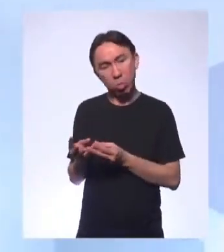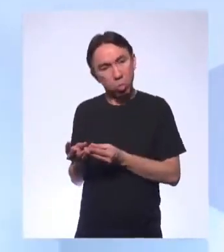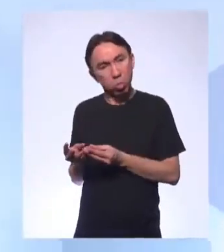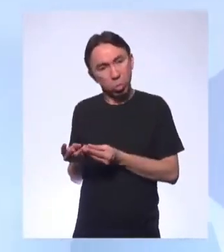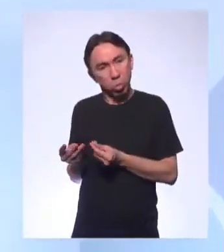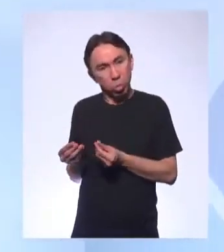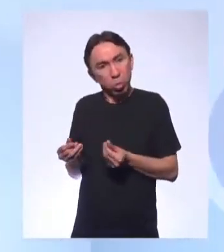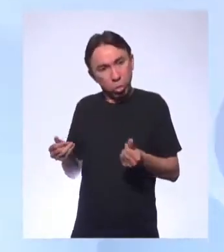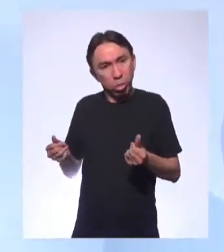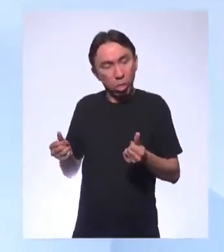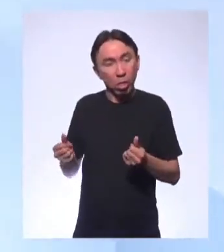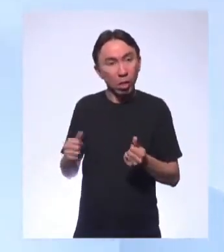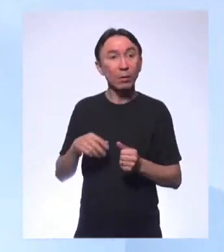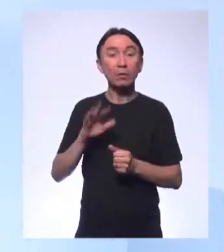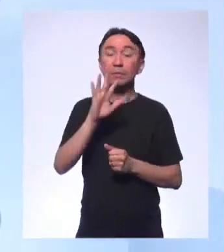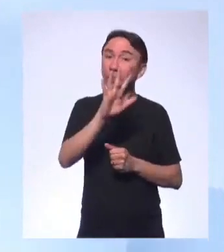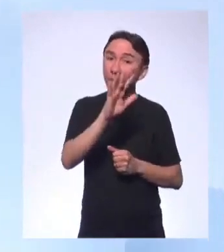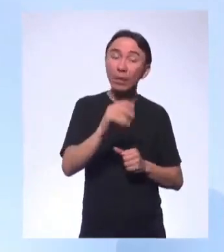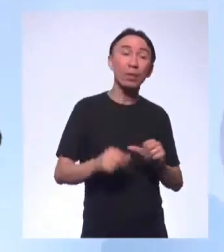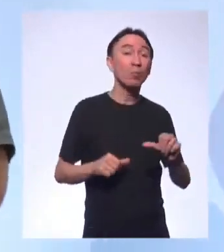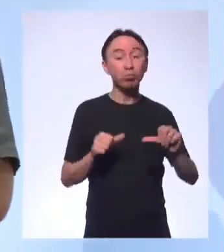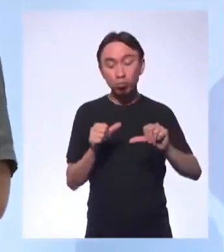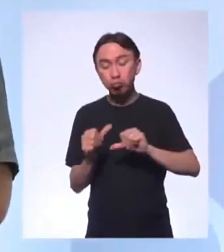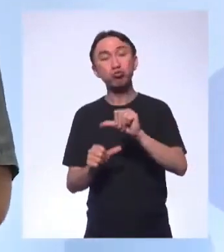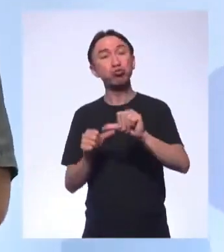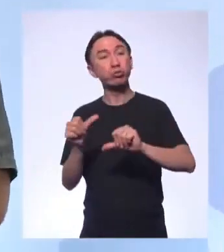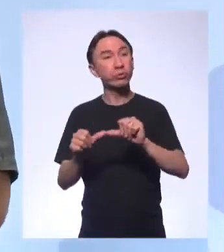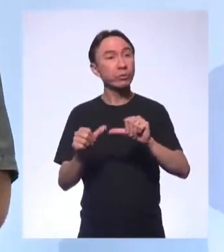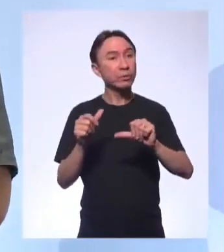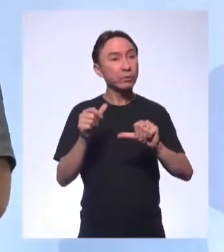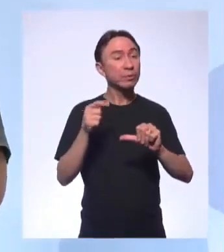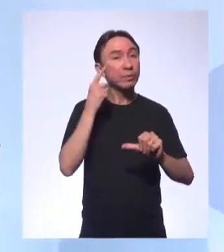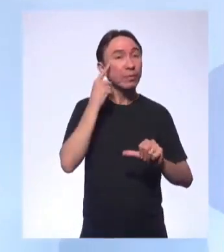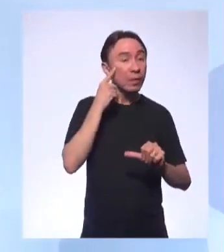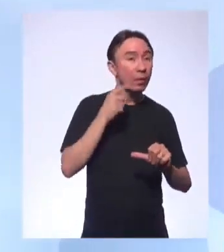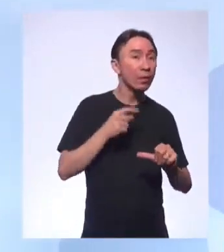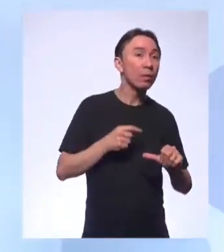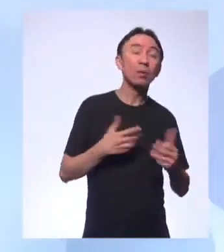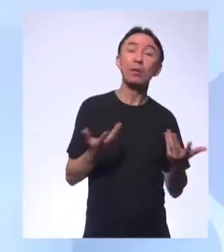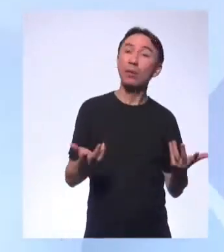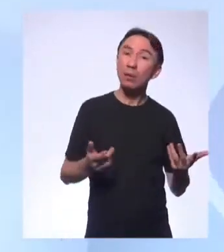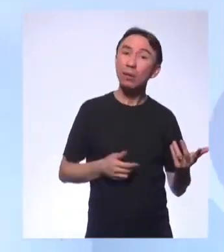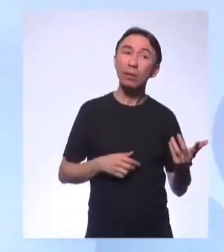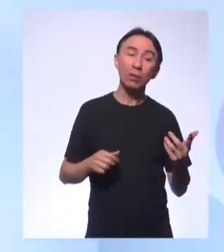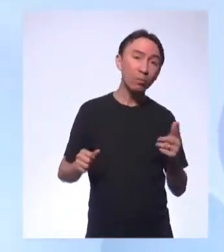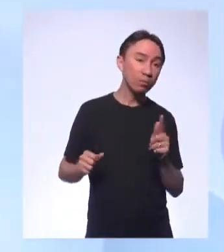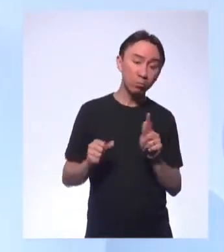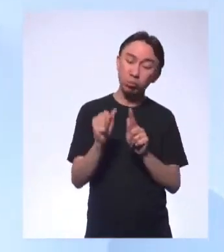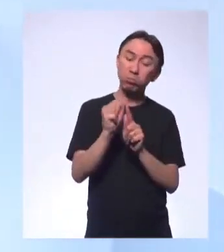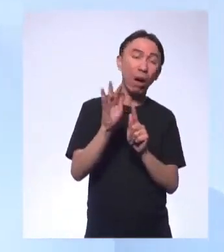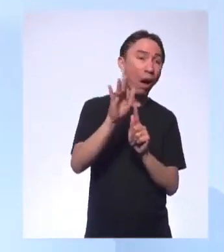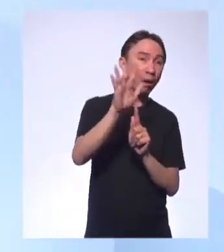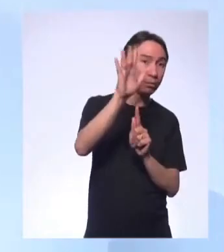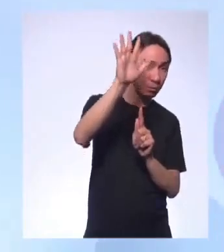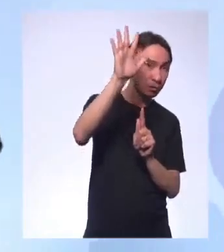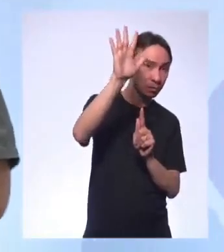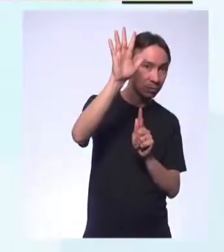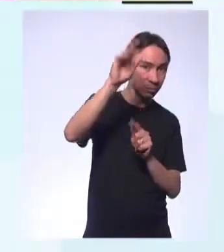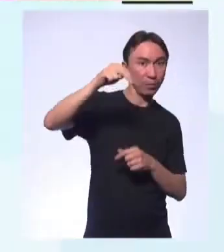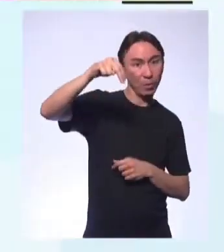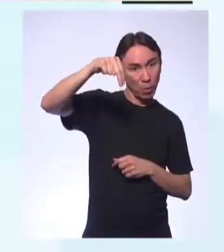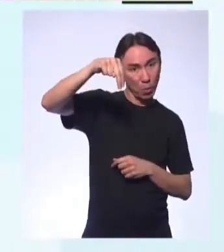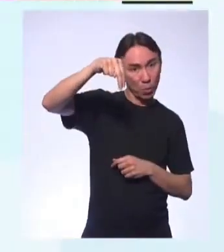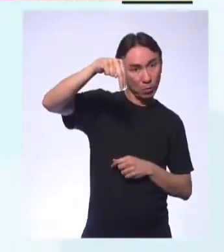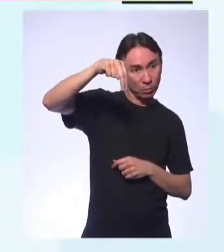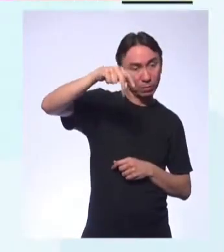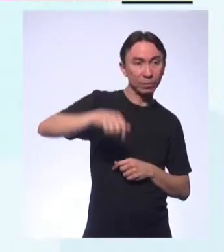vão absorvendo e vão transformando esses nitritos em gás nitrogênio, certo? Que serão lançados